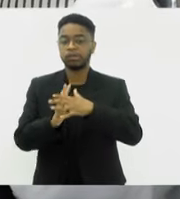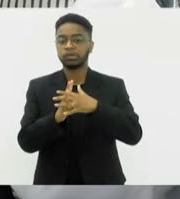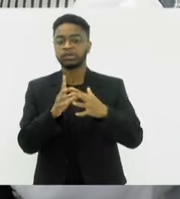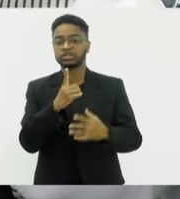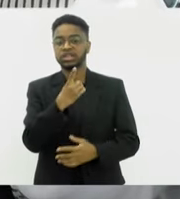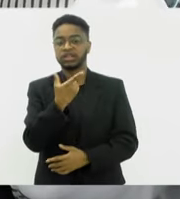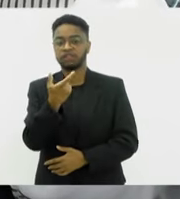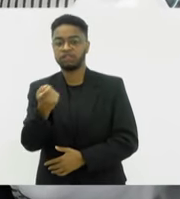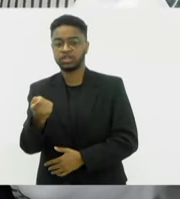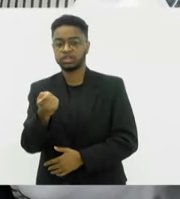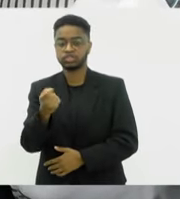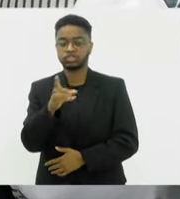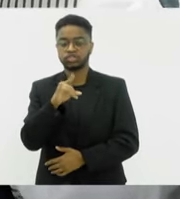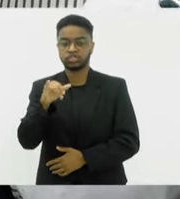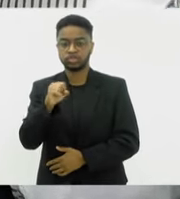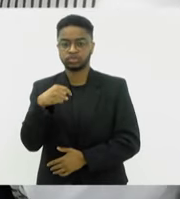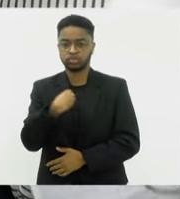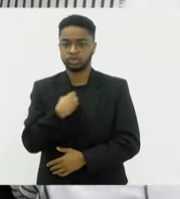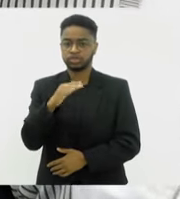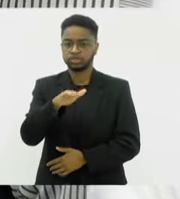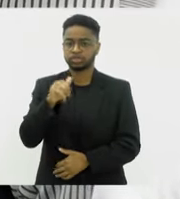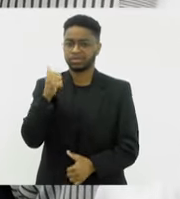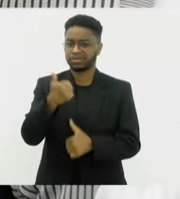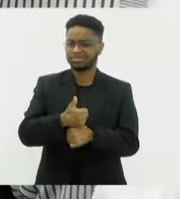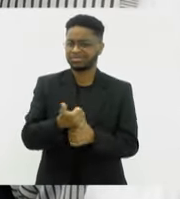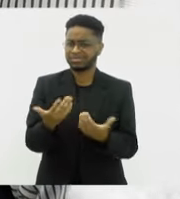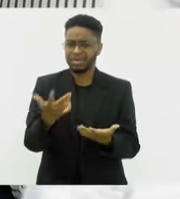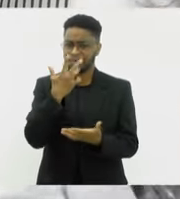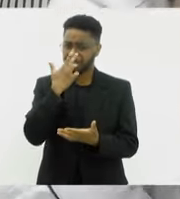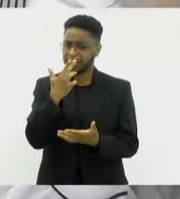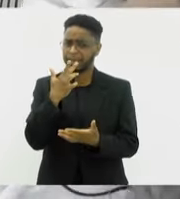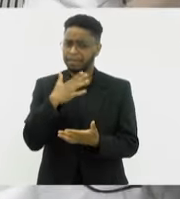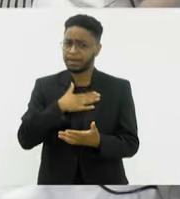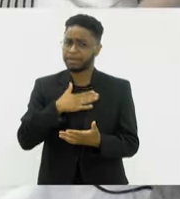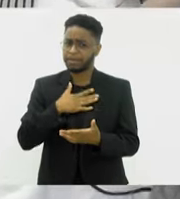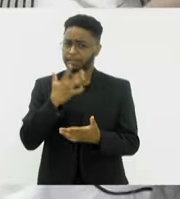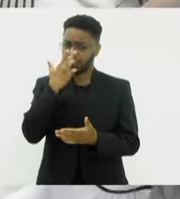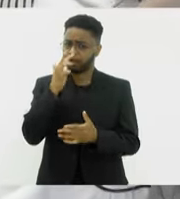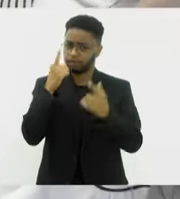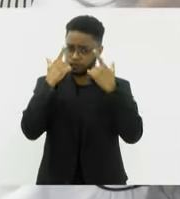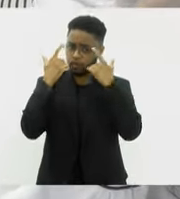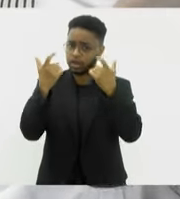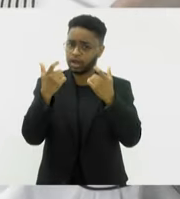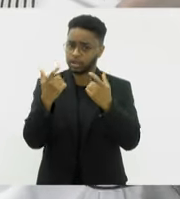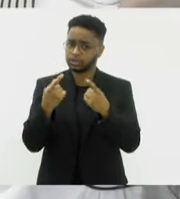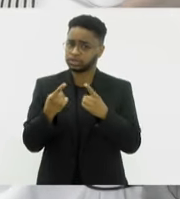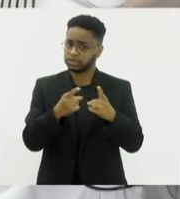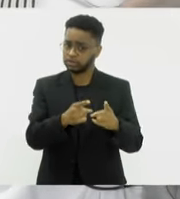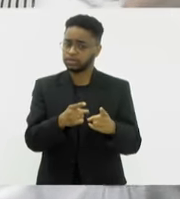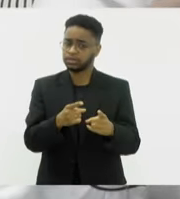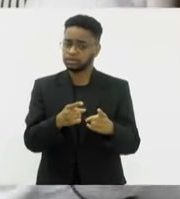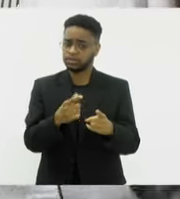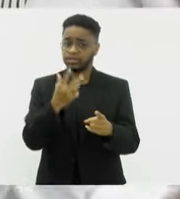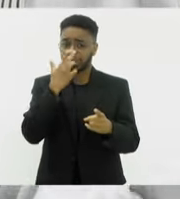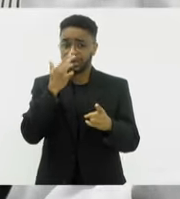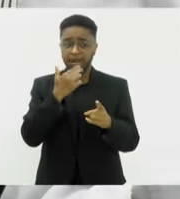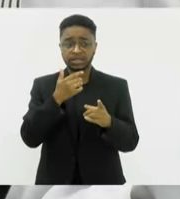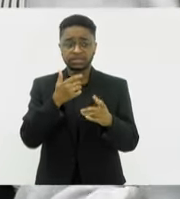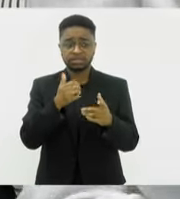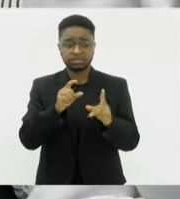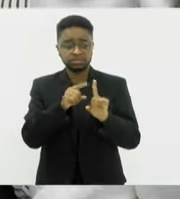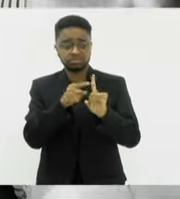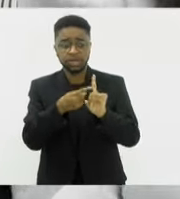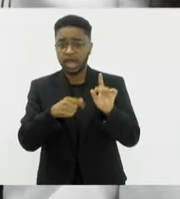chamaremos o suplente. Isso, para mim, é uma agressão, uma violência muito grande. Qualquer deputado que... É criminalizar a